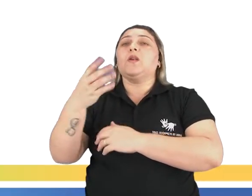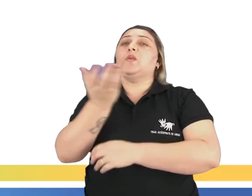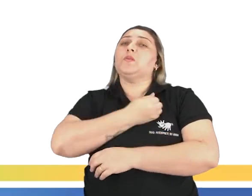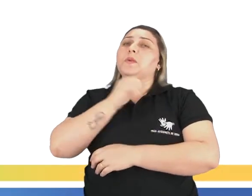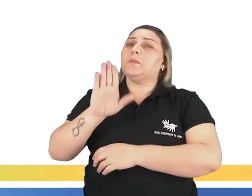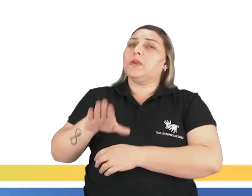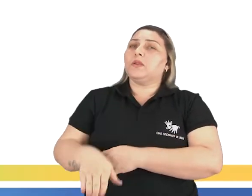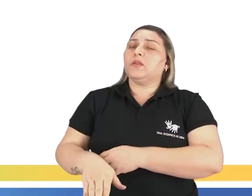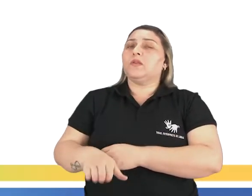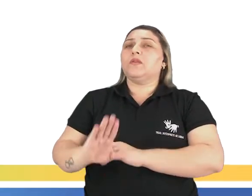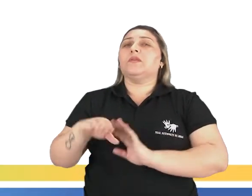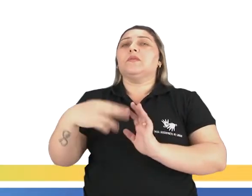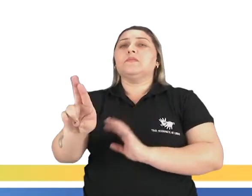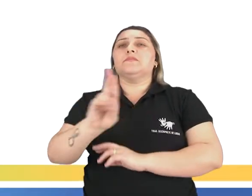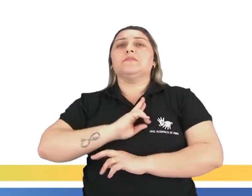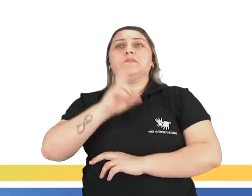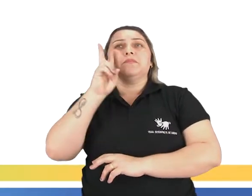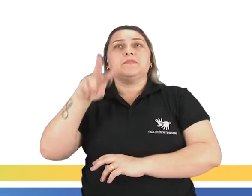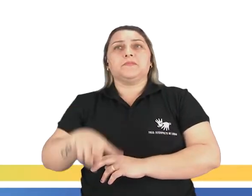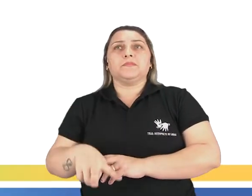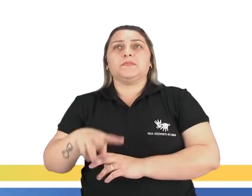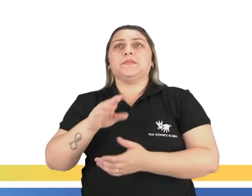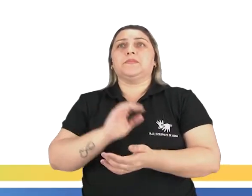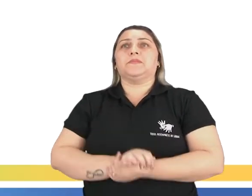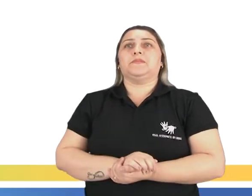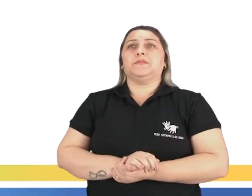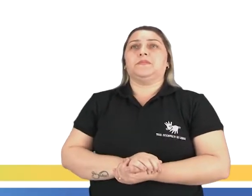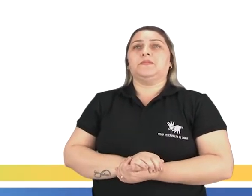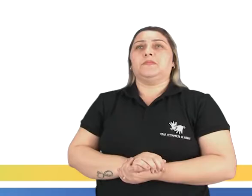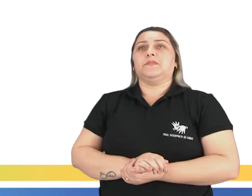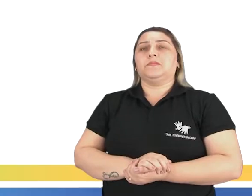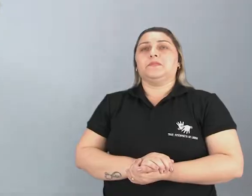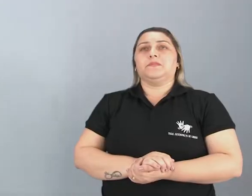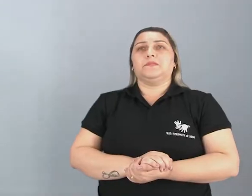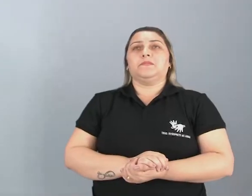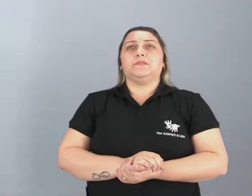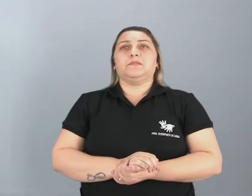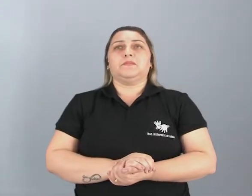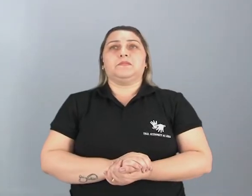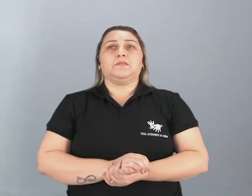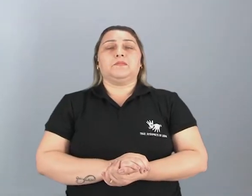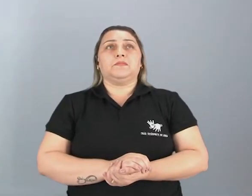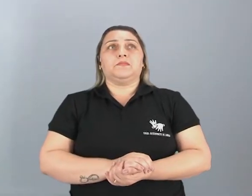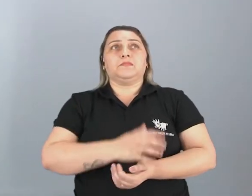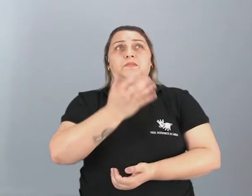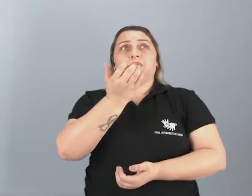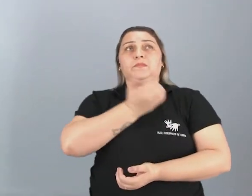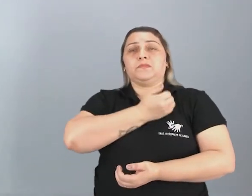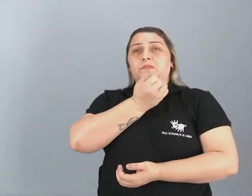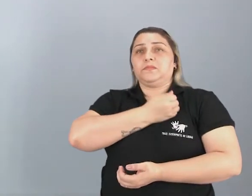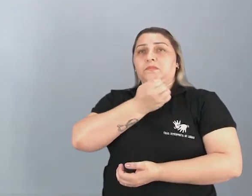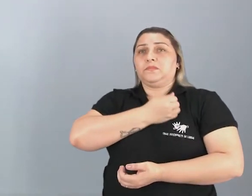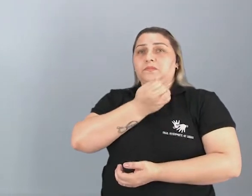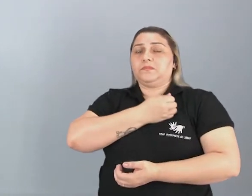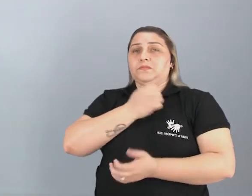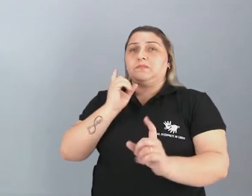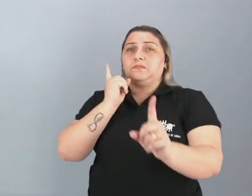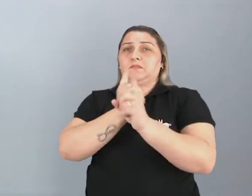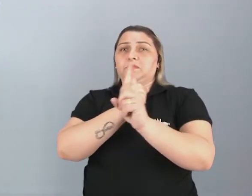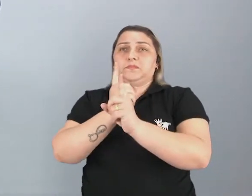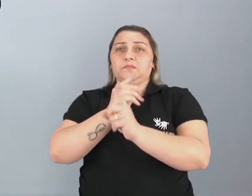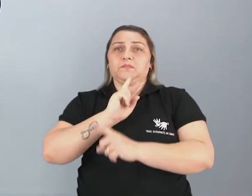menor, né? Eu quero que você observe aqui comigo. Olha só. Desses números que nós encontramos